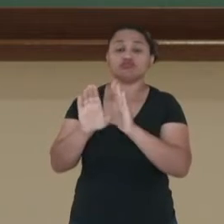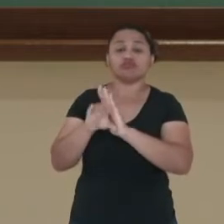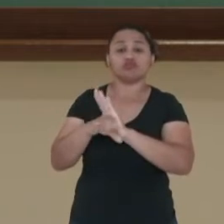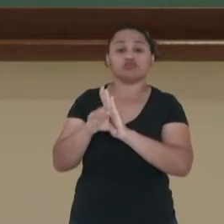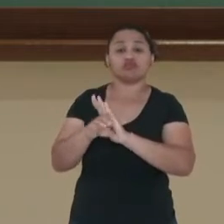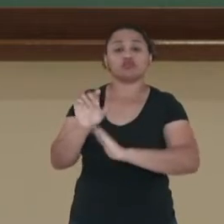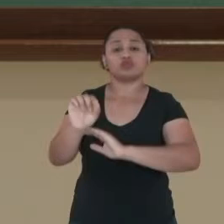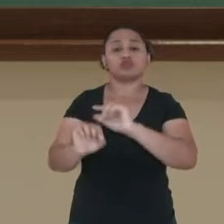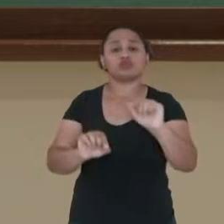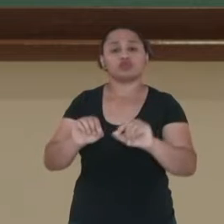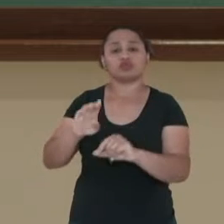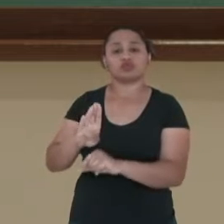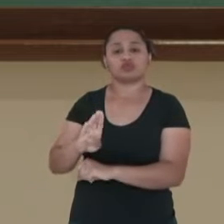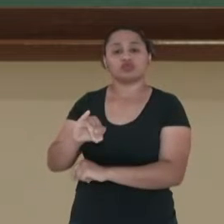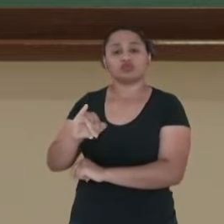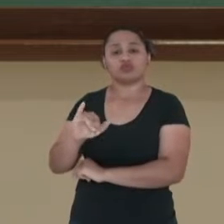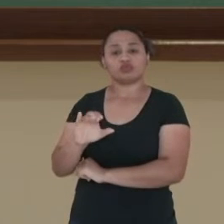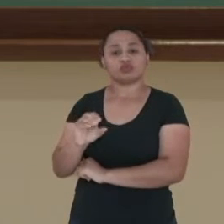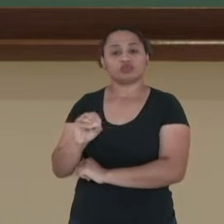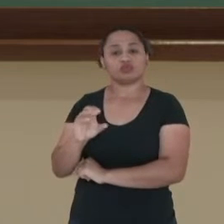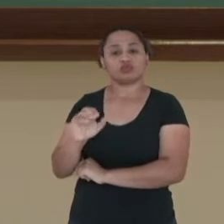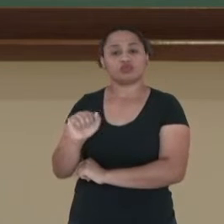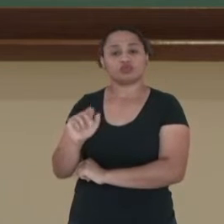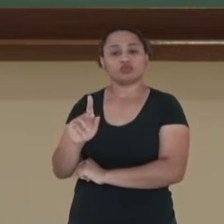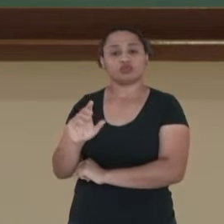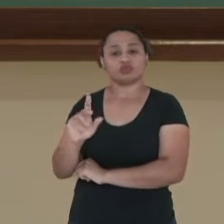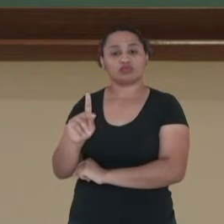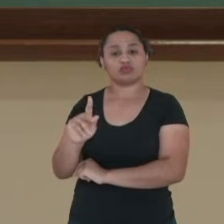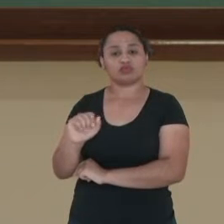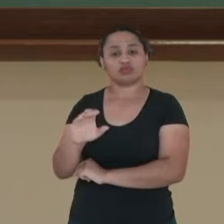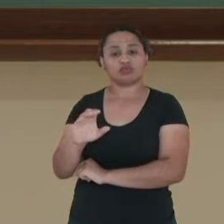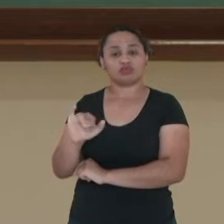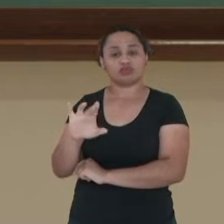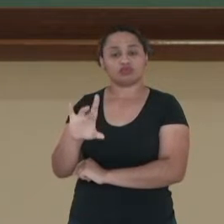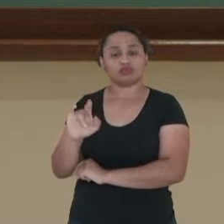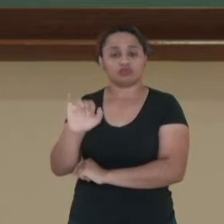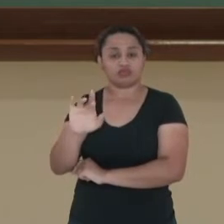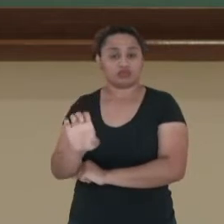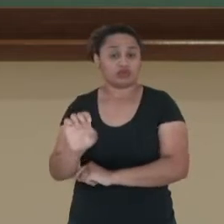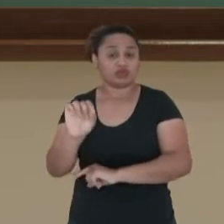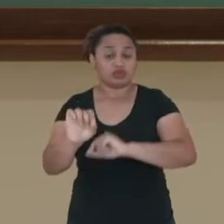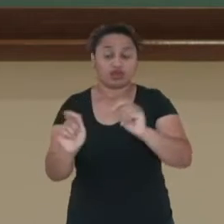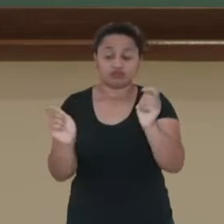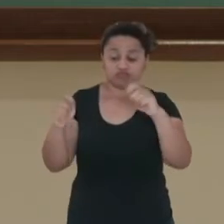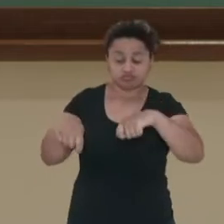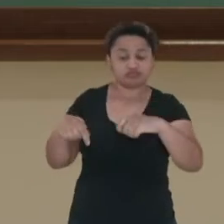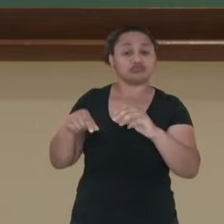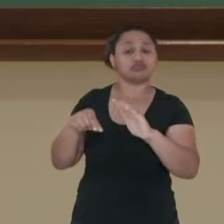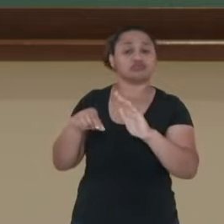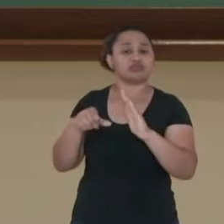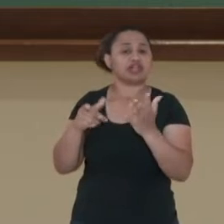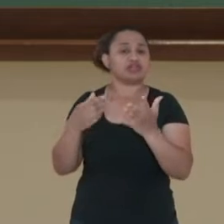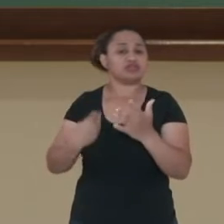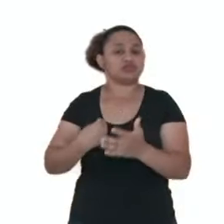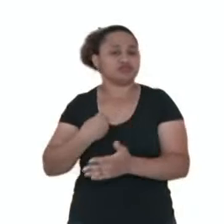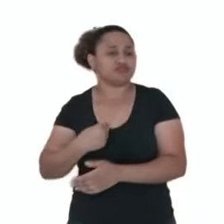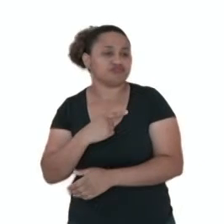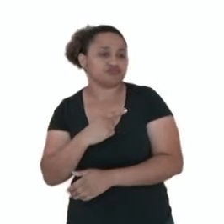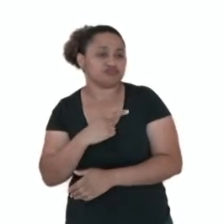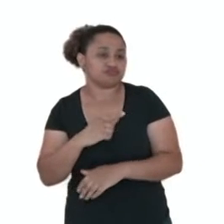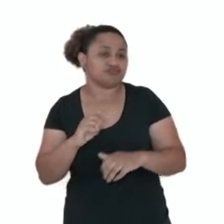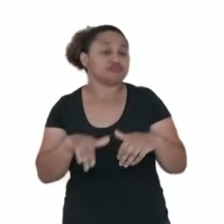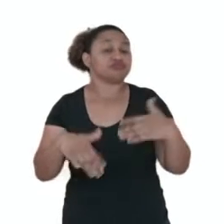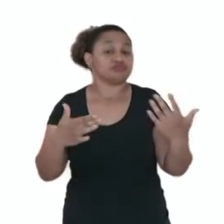chama da tal biocapacidade, né? Ou seja, a capacidade biológica, né? Vamos dizer assim. Segundo,